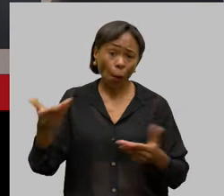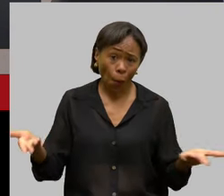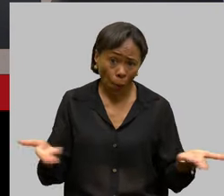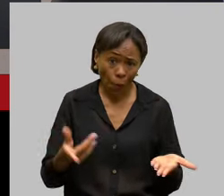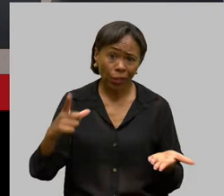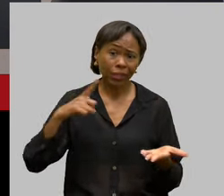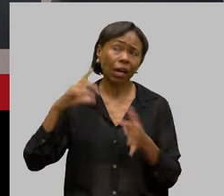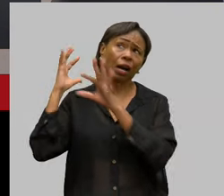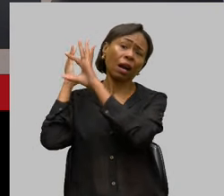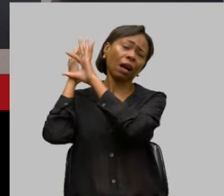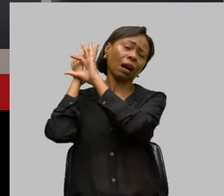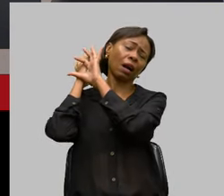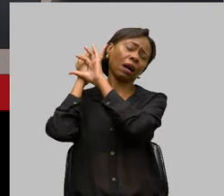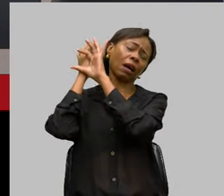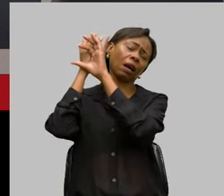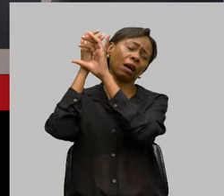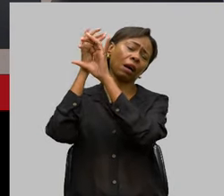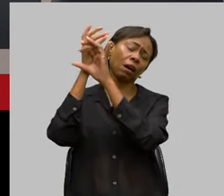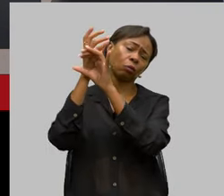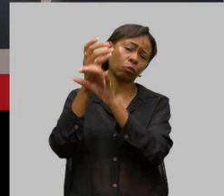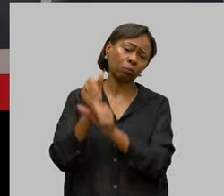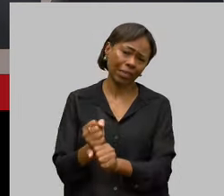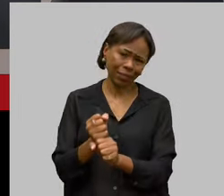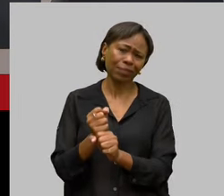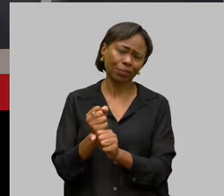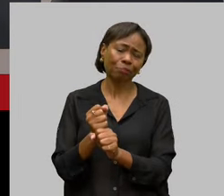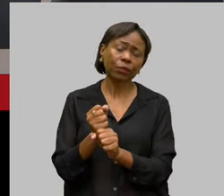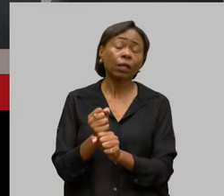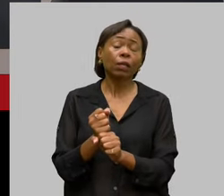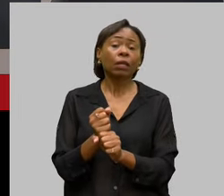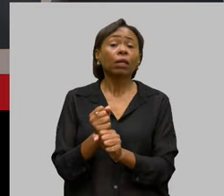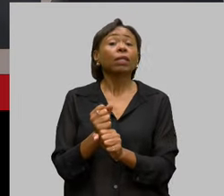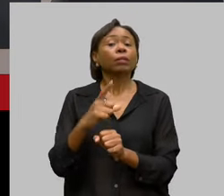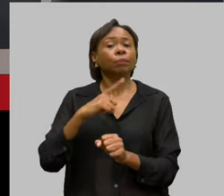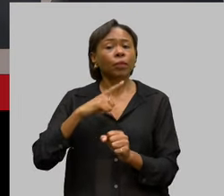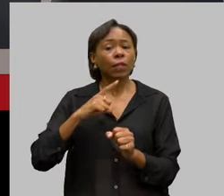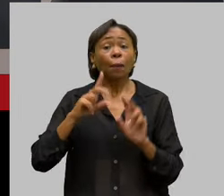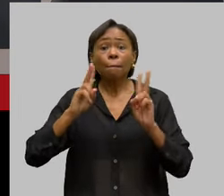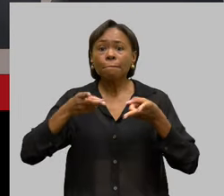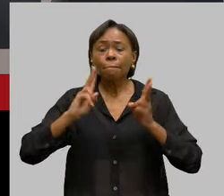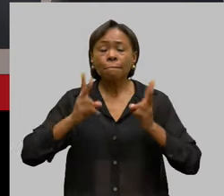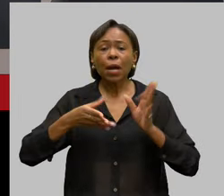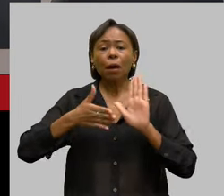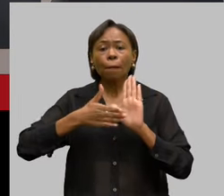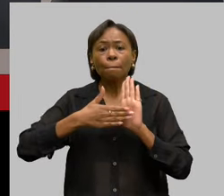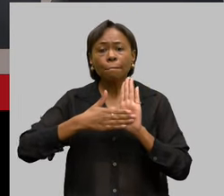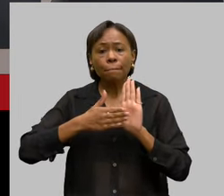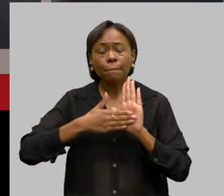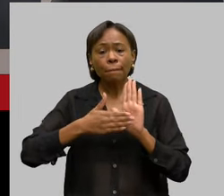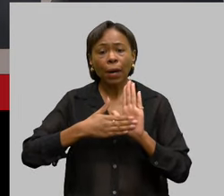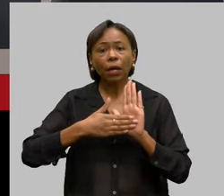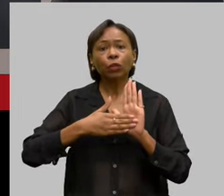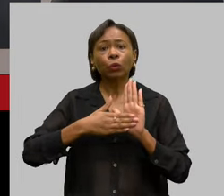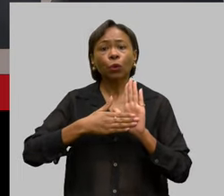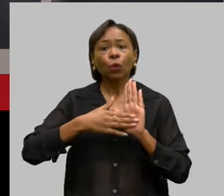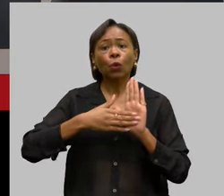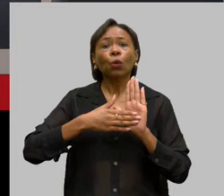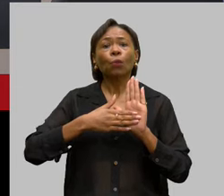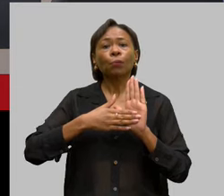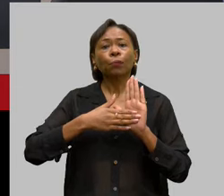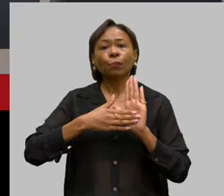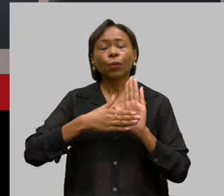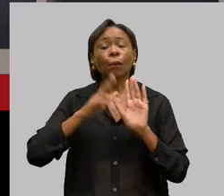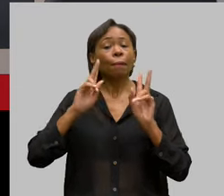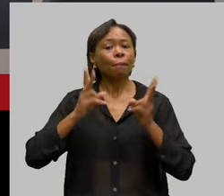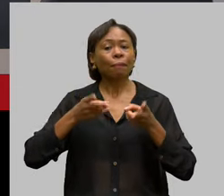tempo e nós temos o que chama atenção também é dentro de um mesmo plano mutualista né O que que eu quero dizer com um plano mutualista eh nós